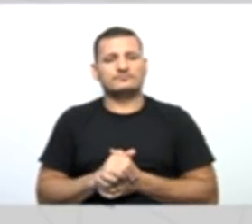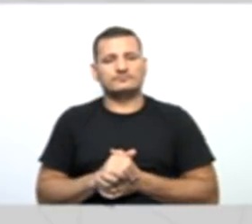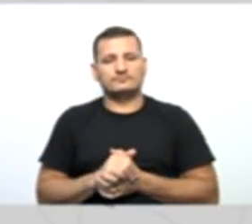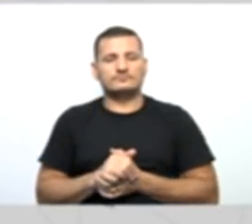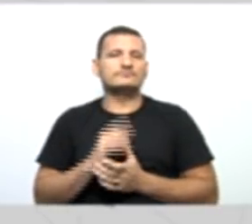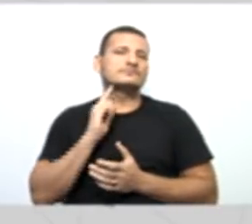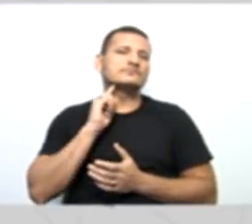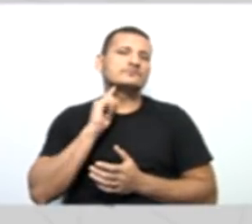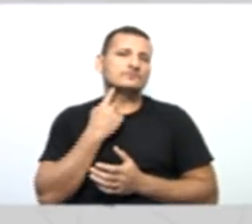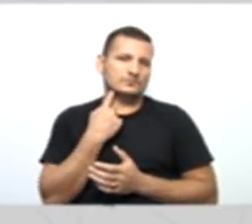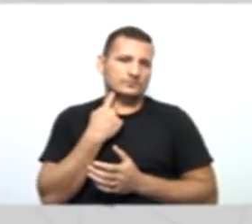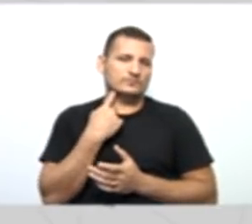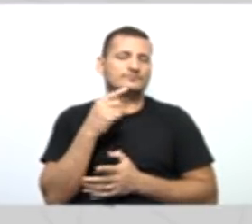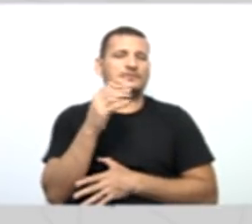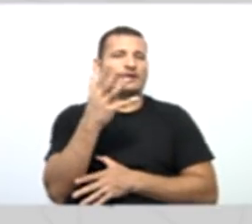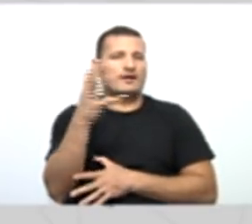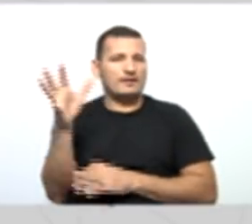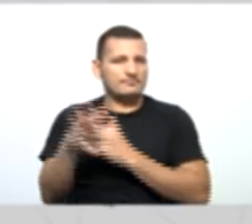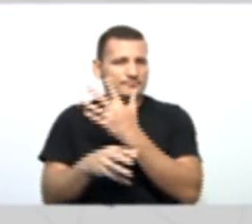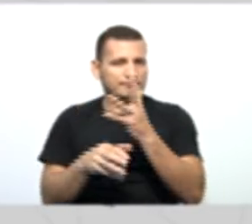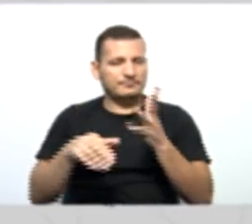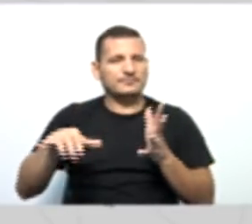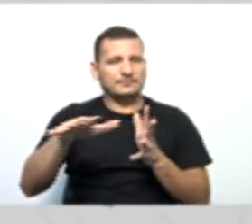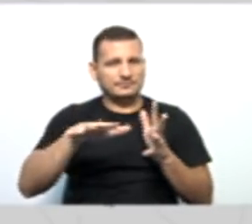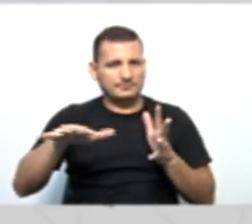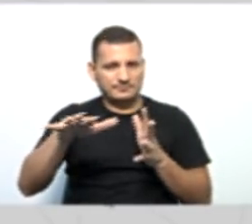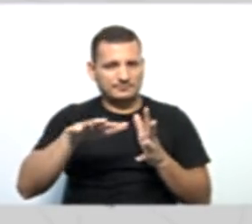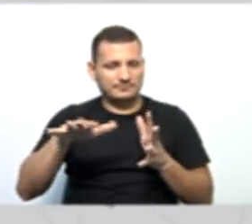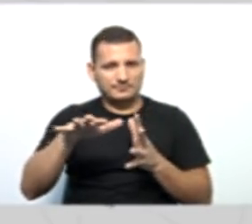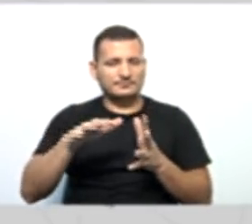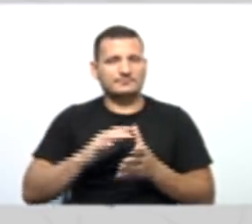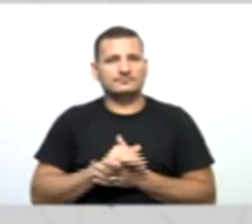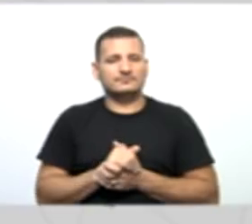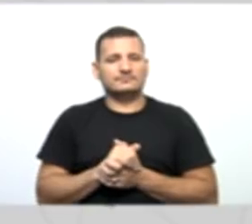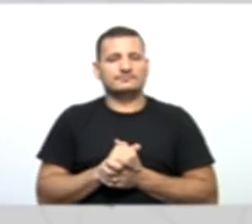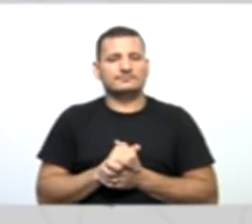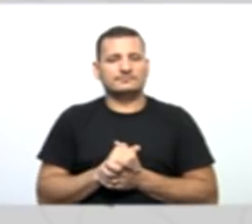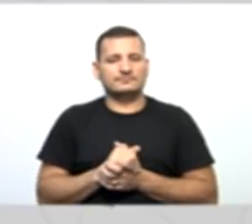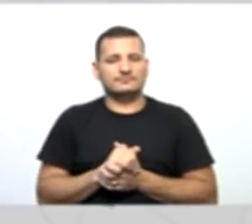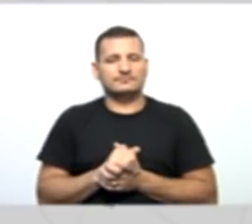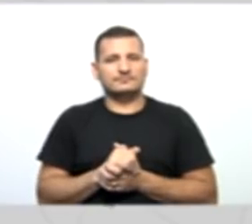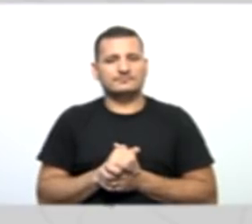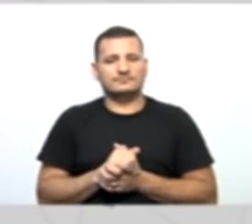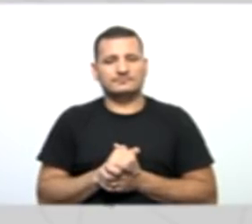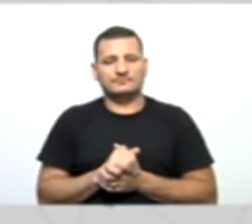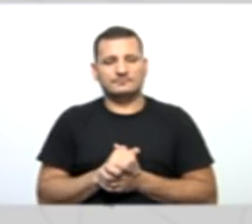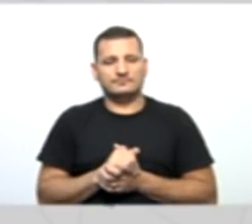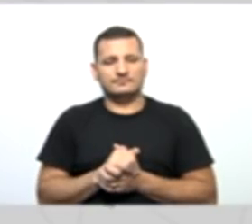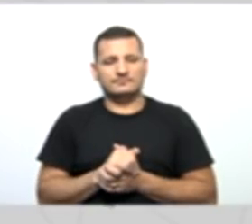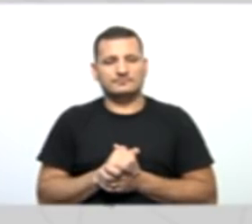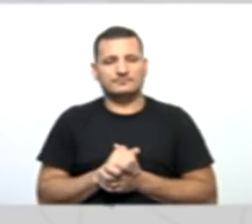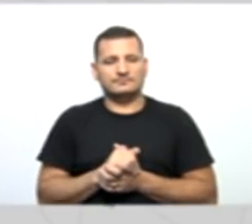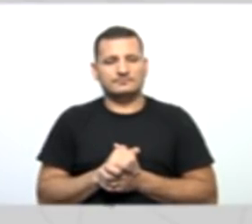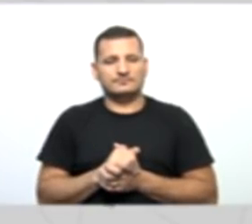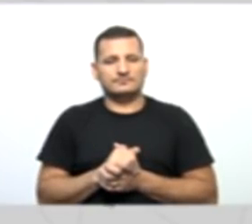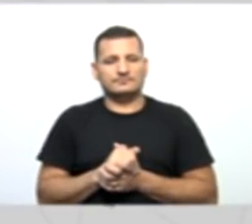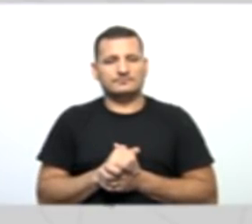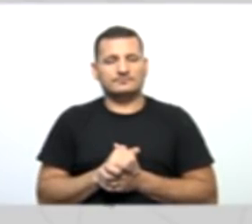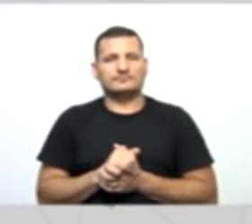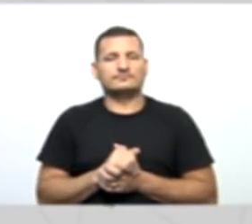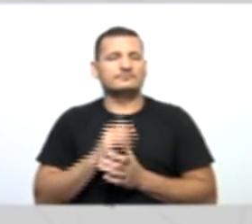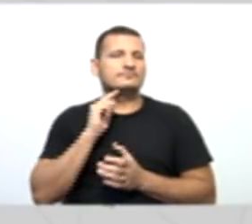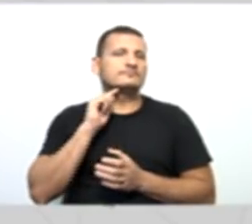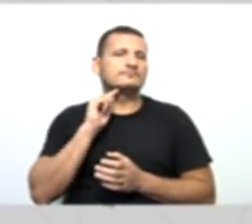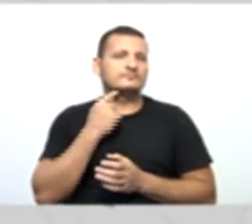repente contribuindo para, vamos dizer assim, para a depreciação, né, do meio ambiente, para a